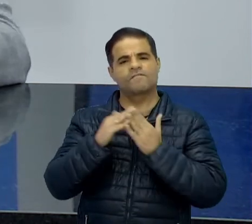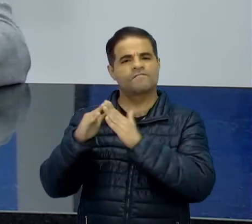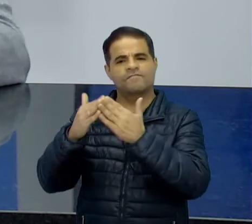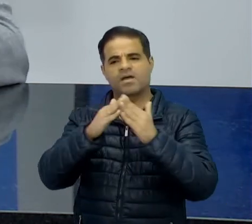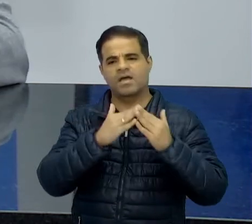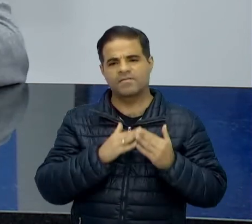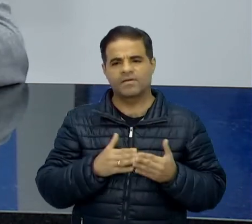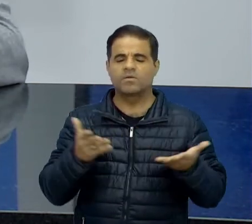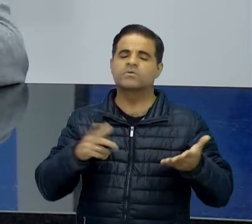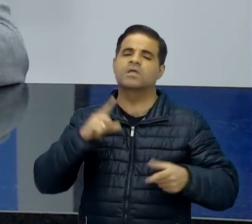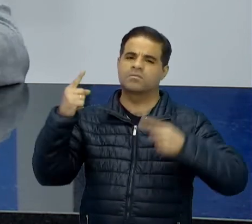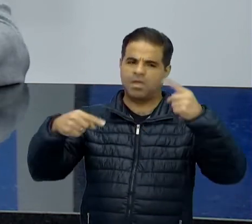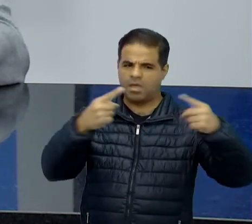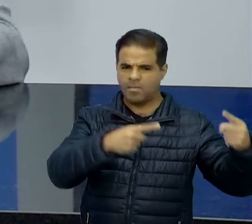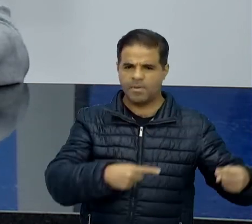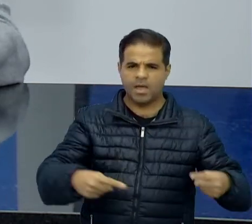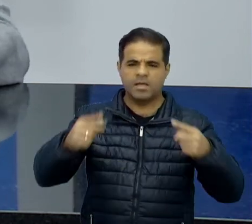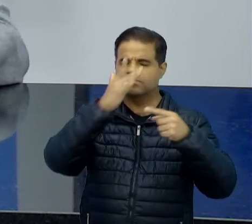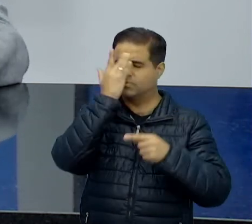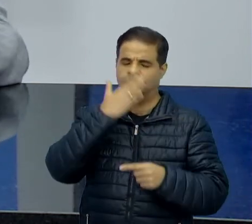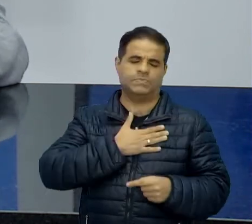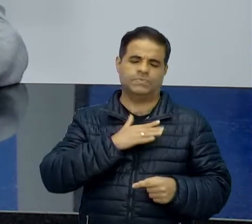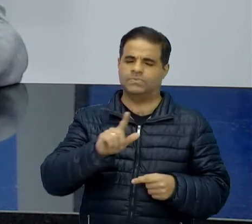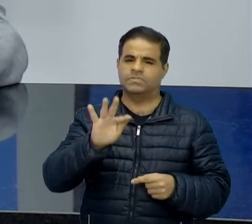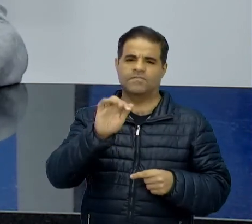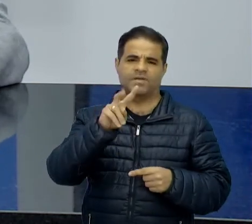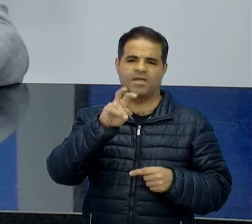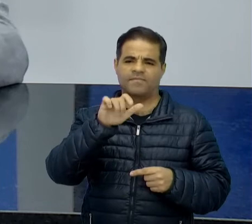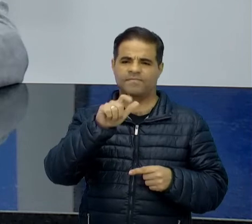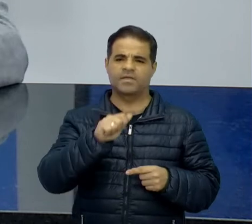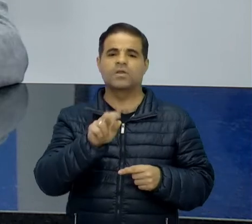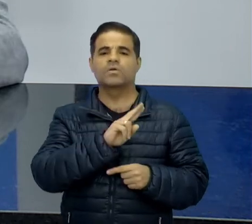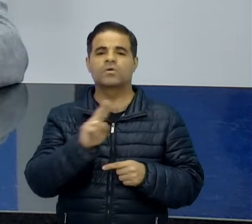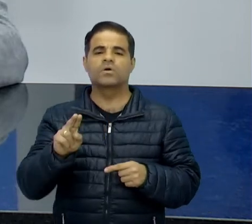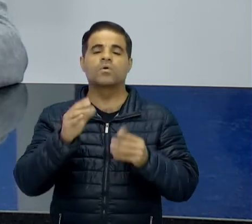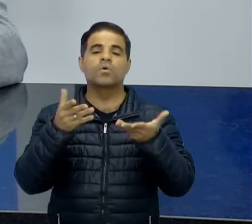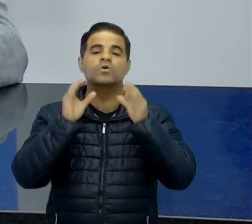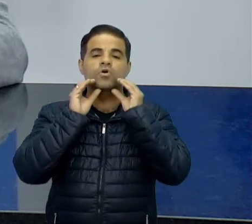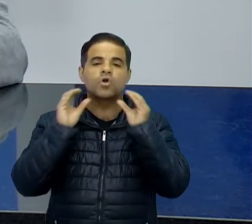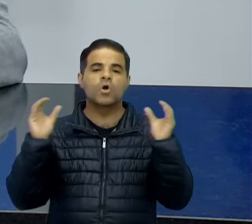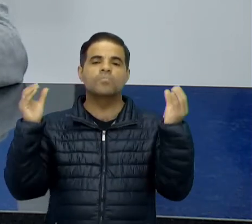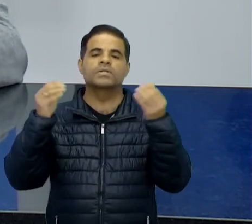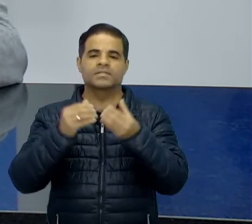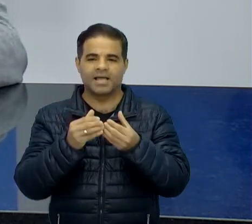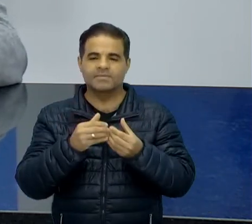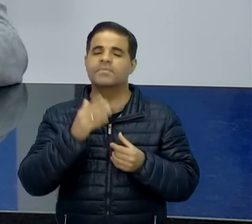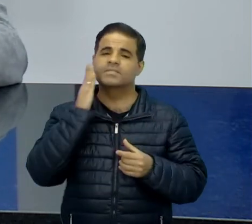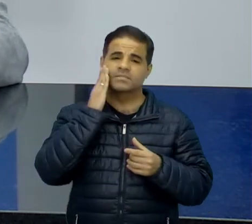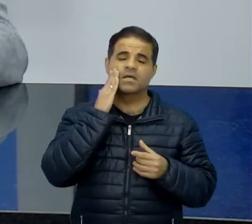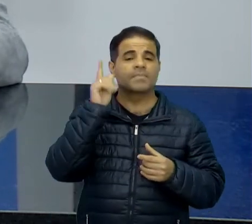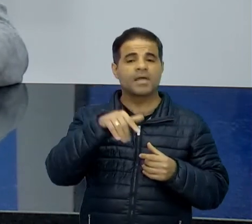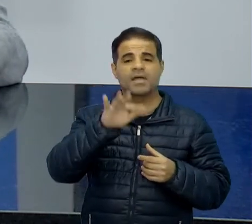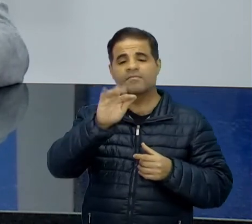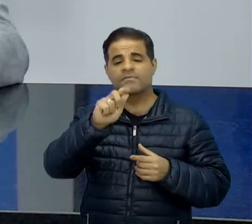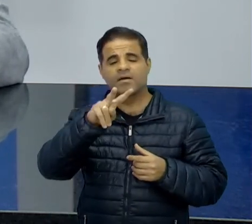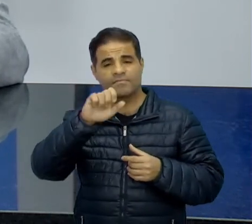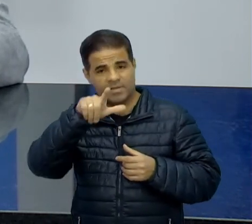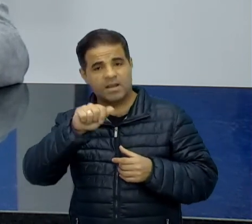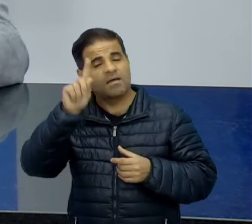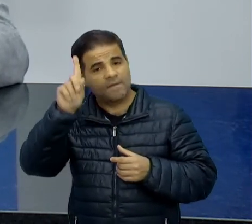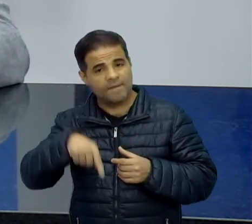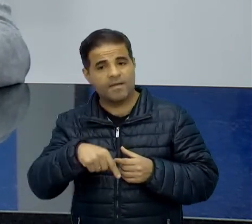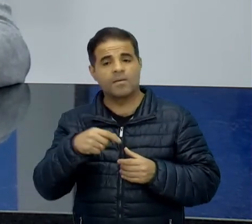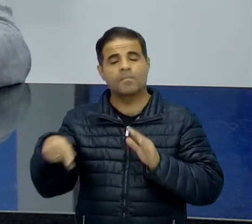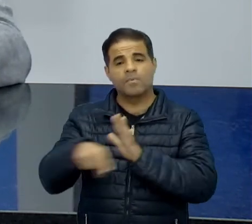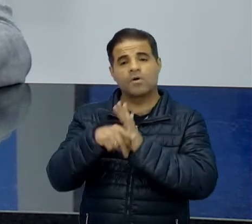tá? Que hoje tem um debate, né? Muitas pessoas não gostam do nome favela e chamam de comunidade. Mas agora a gente sabe que a favela, na verdade,